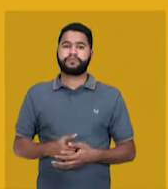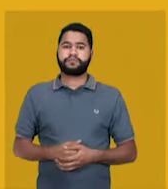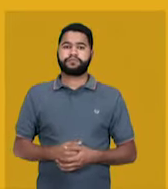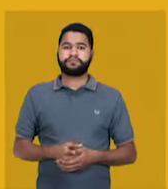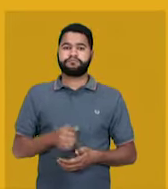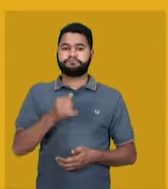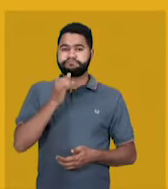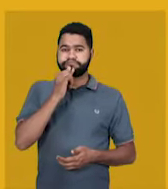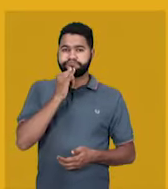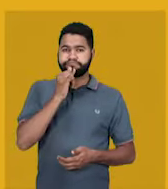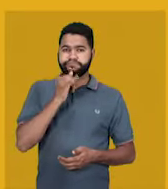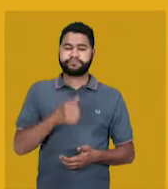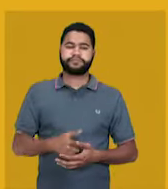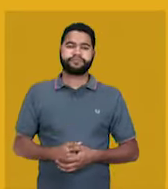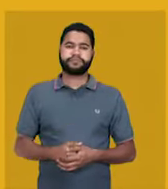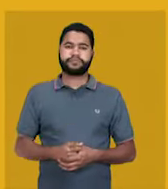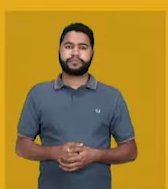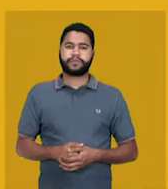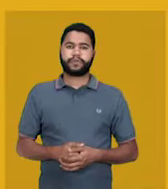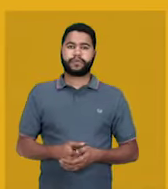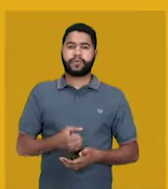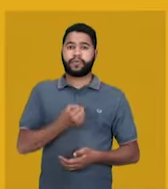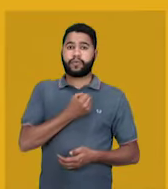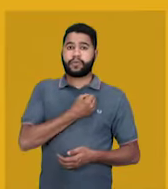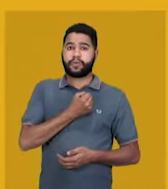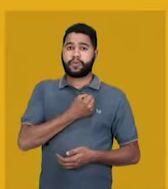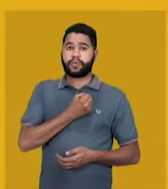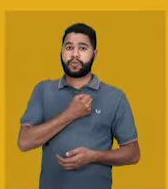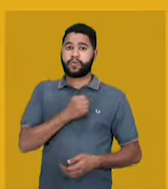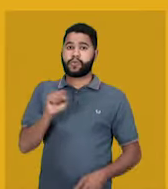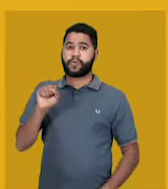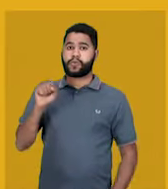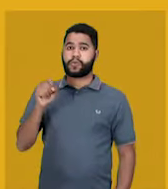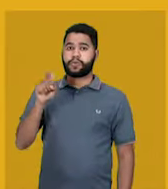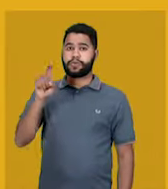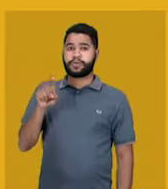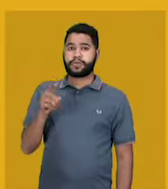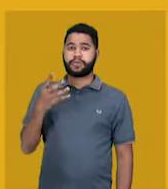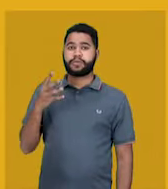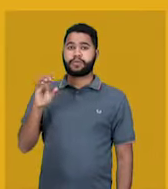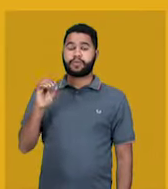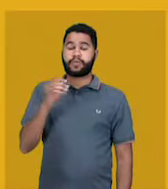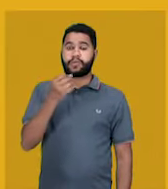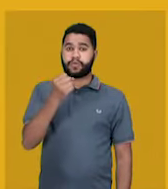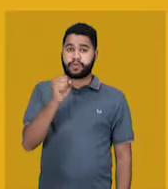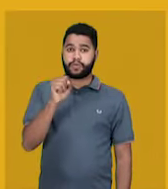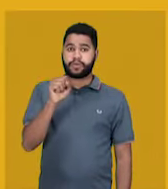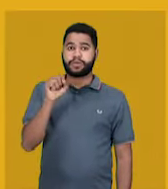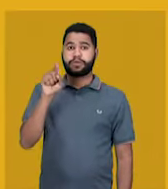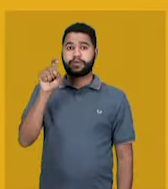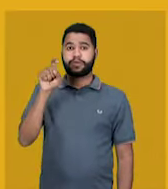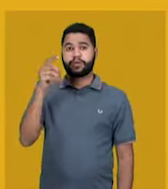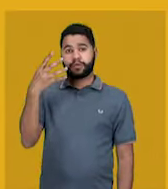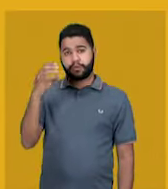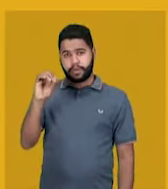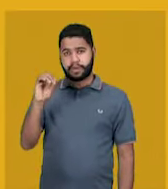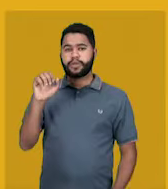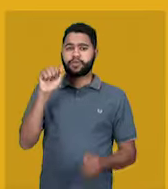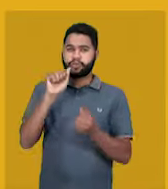pegar o valor de 840, colocar junto com π,